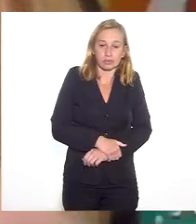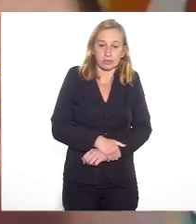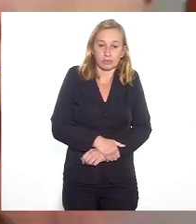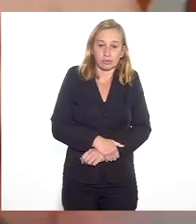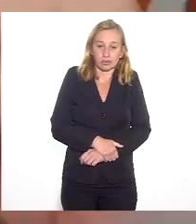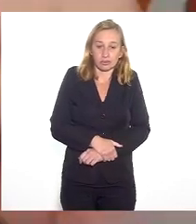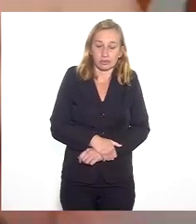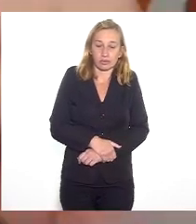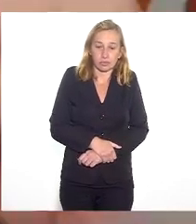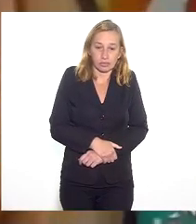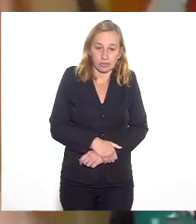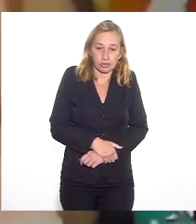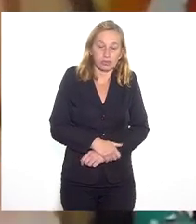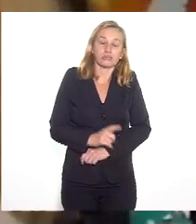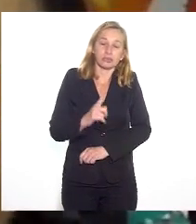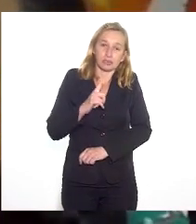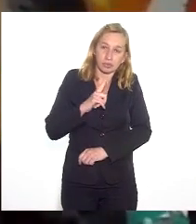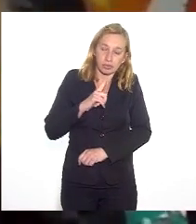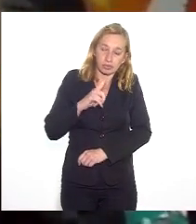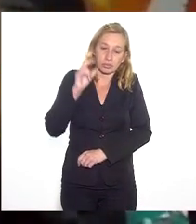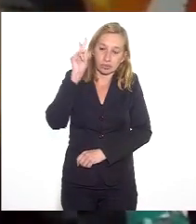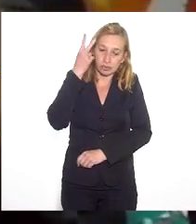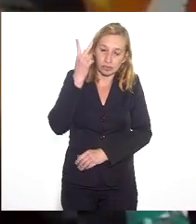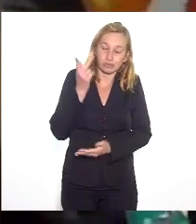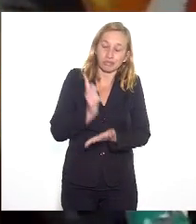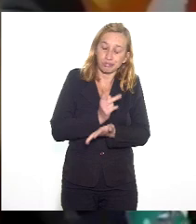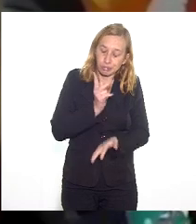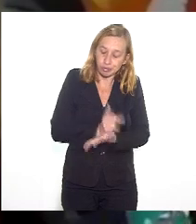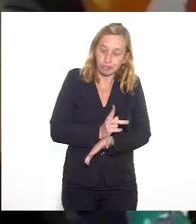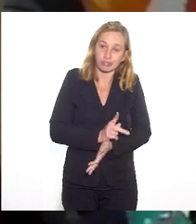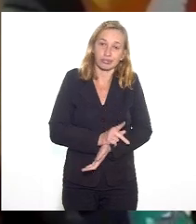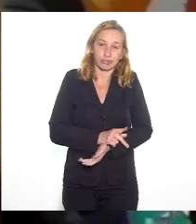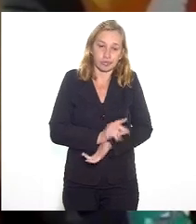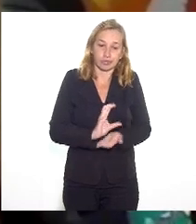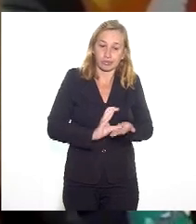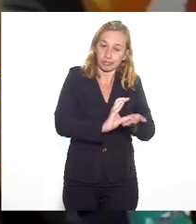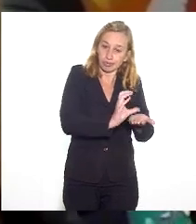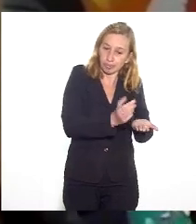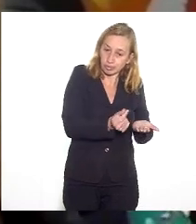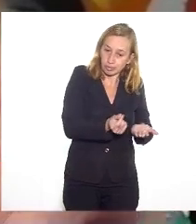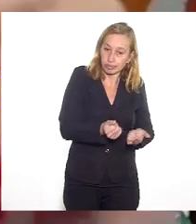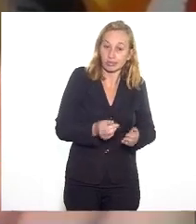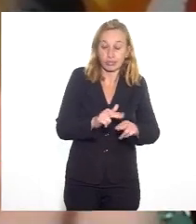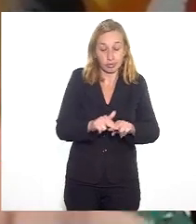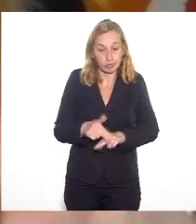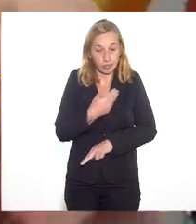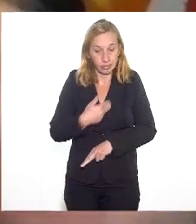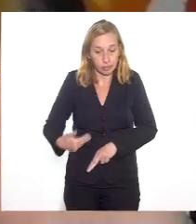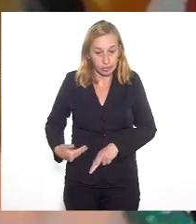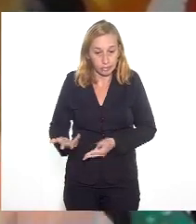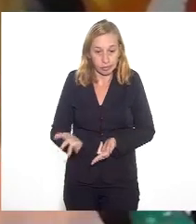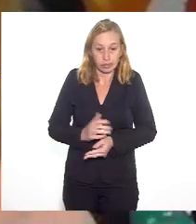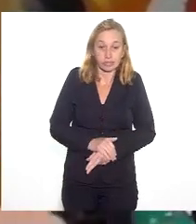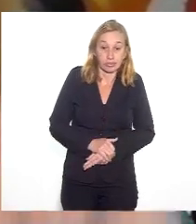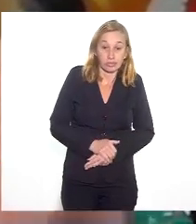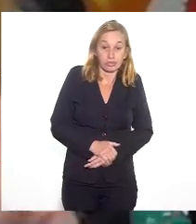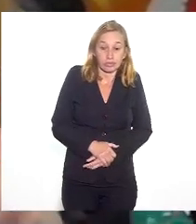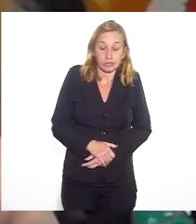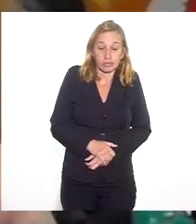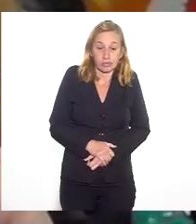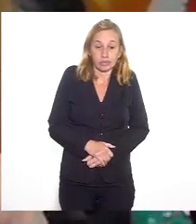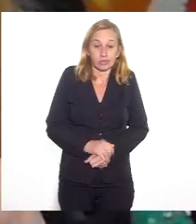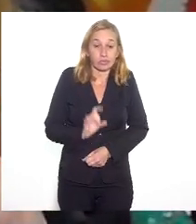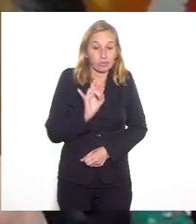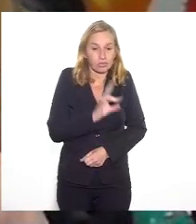Senhores, a gente já tem um histórico de irregularidades orçamentárias por parte de governantes. Vide o nosso caso, que